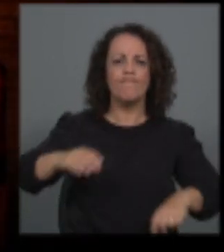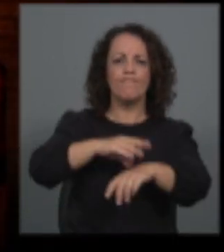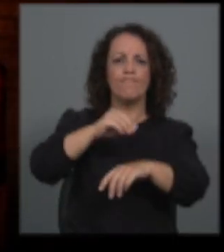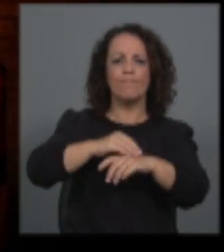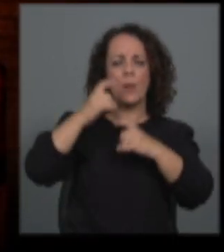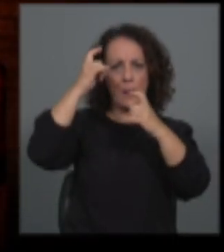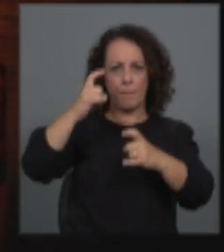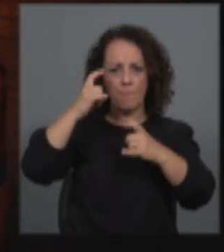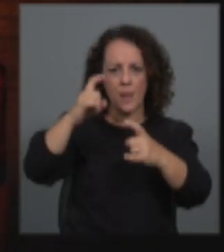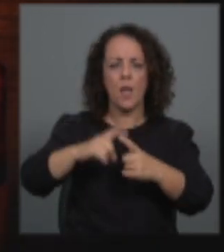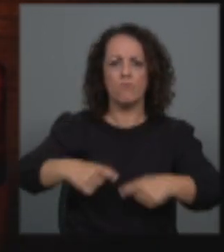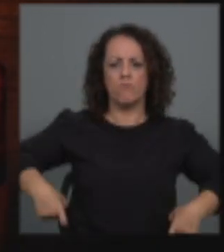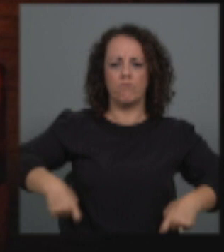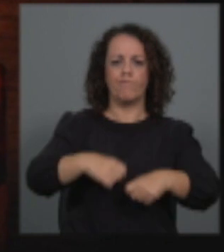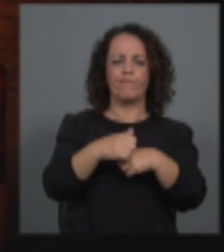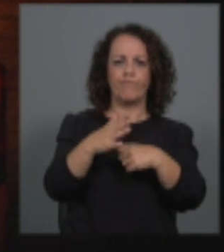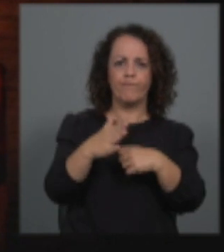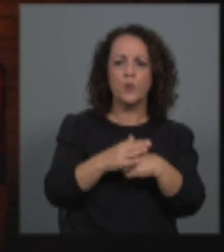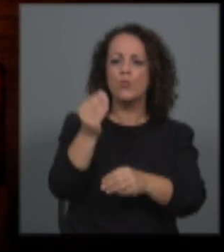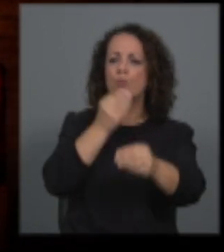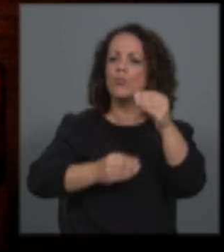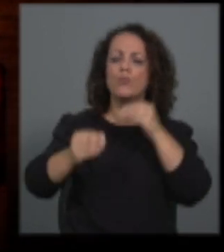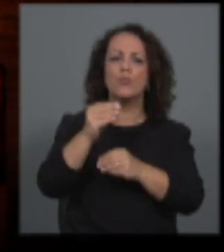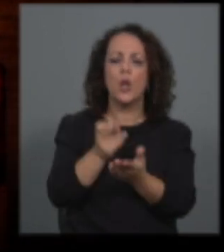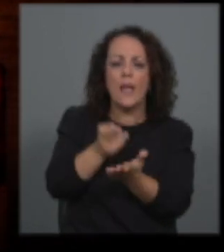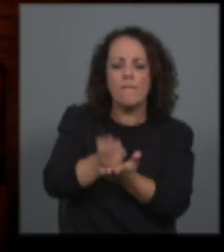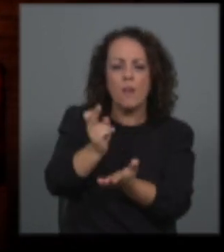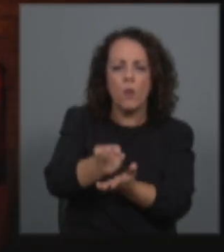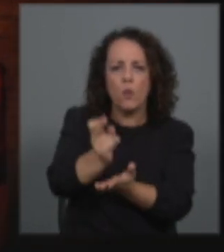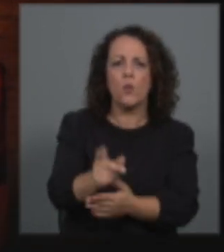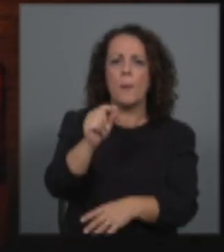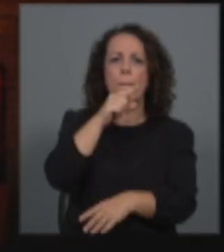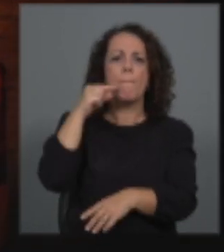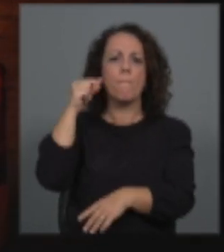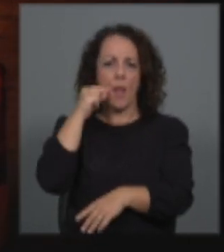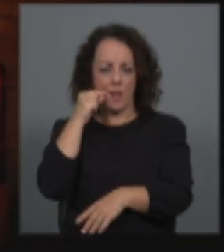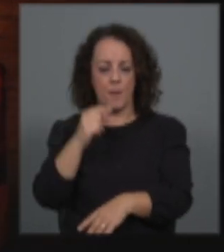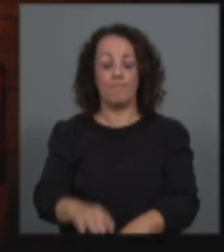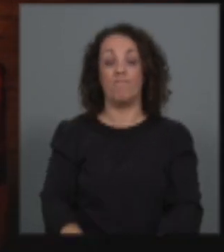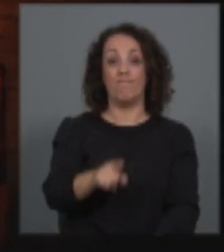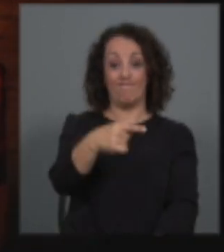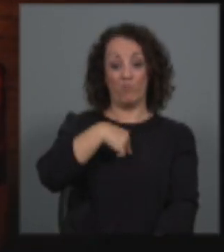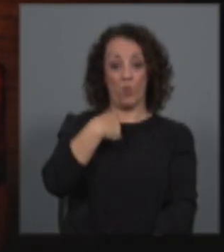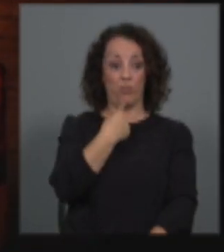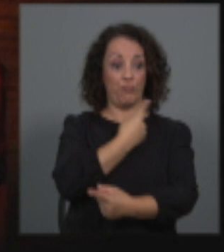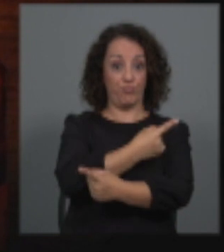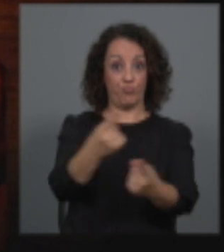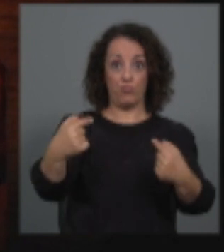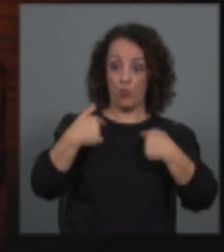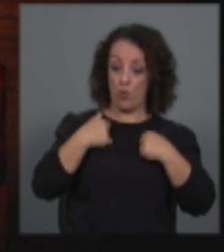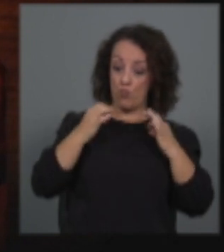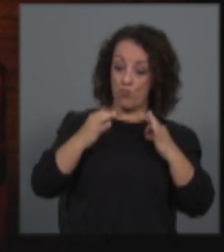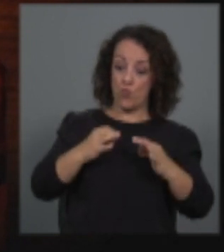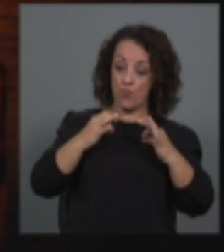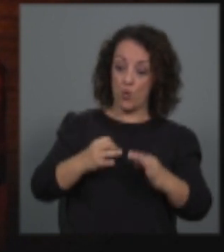de gafanhotos e mel silvestre. E na sua pregação dizia: Vai chegar depois de mim quem é mais